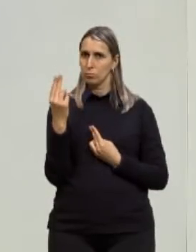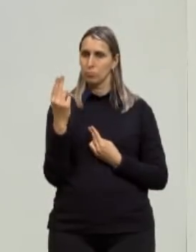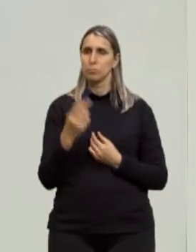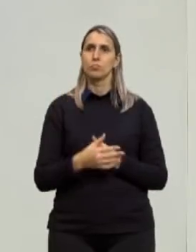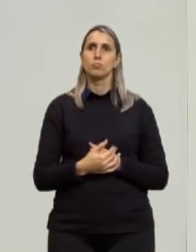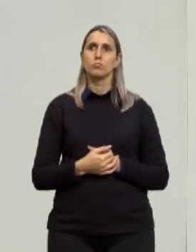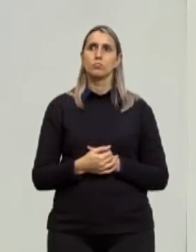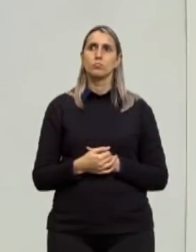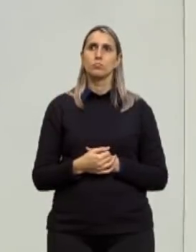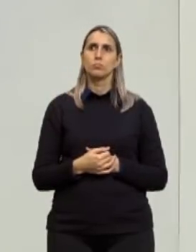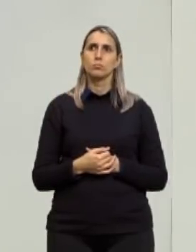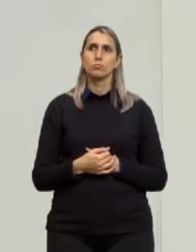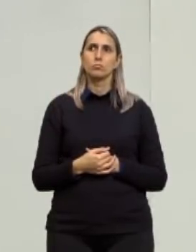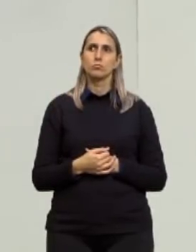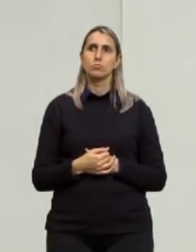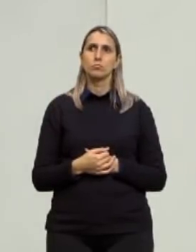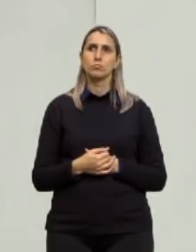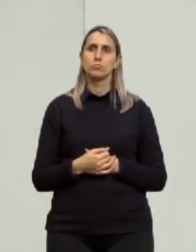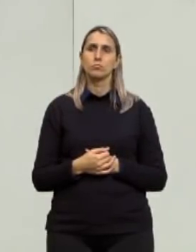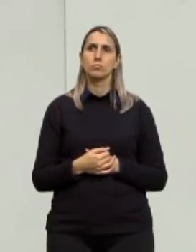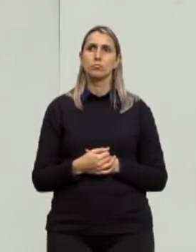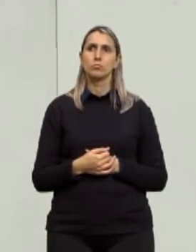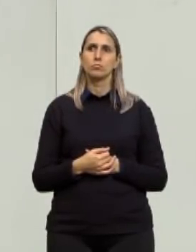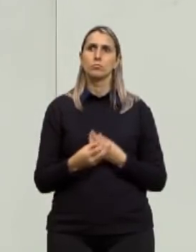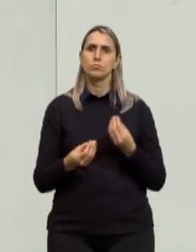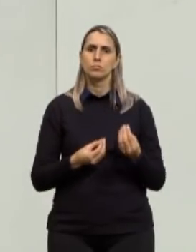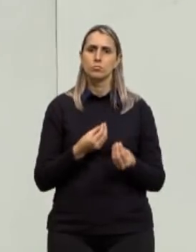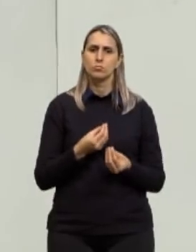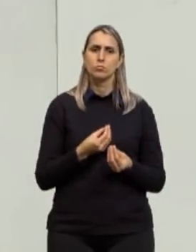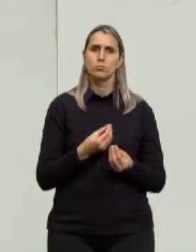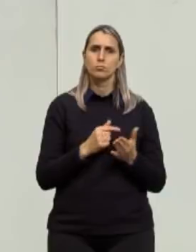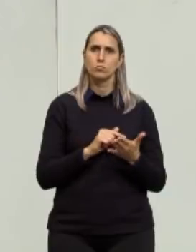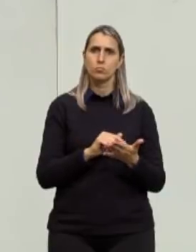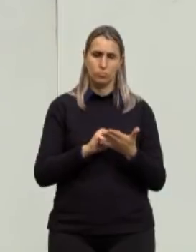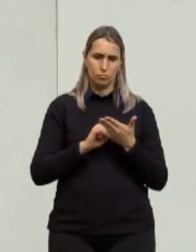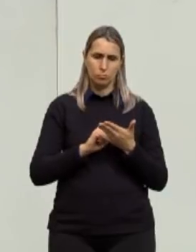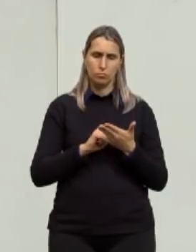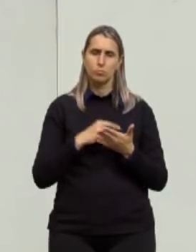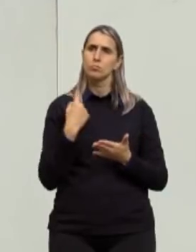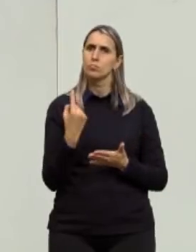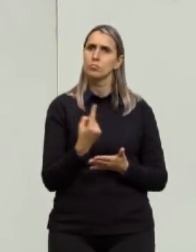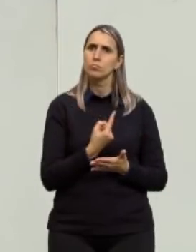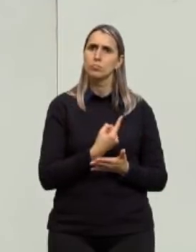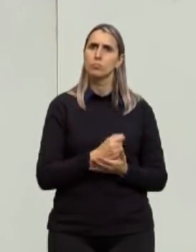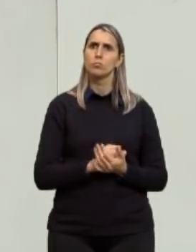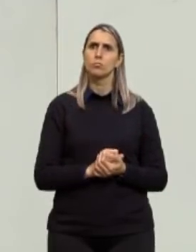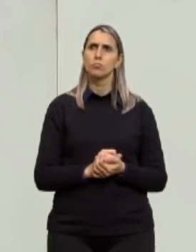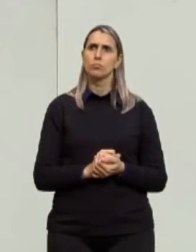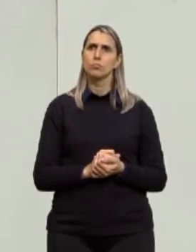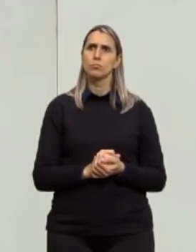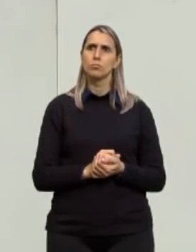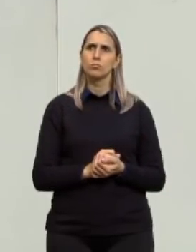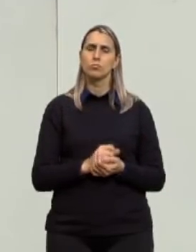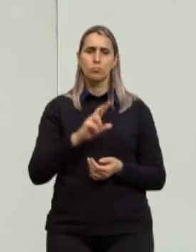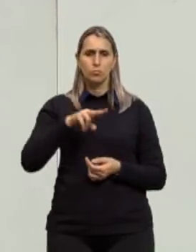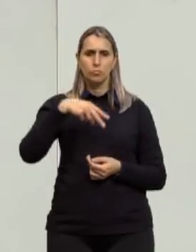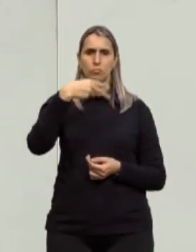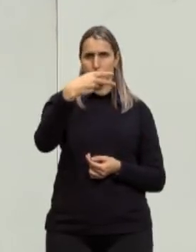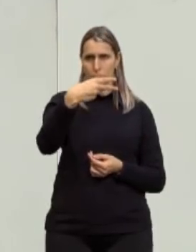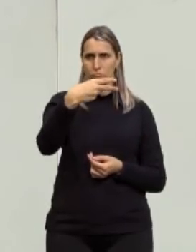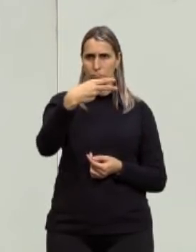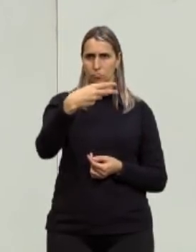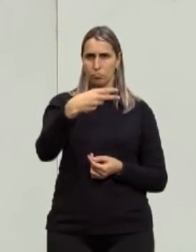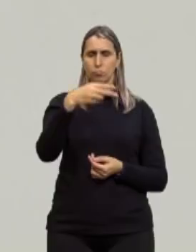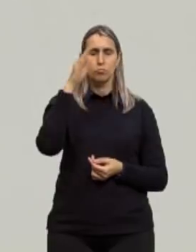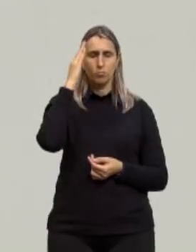temos uma equação e como ela se apresenta para nós como um expoente 2